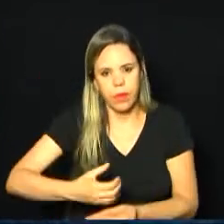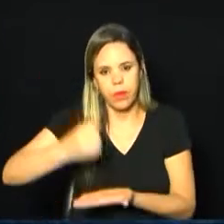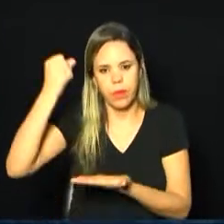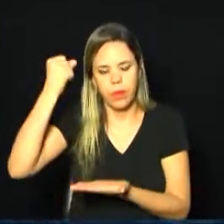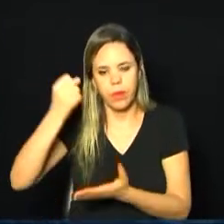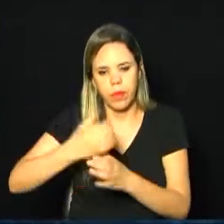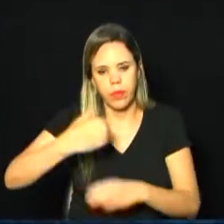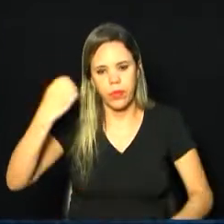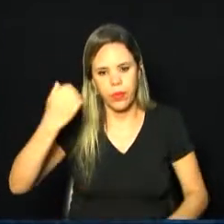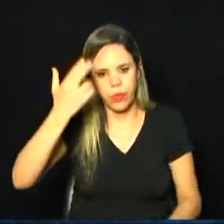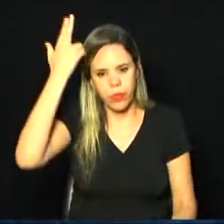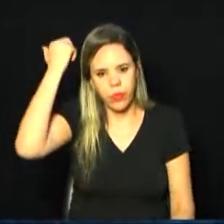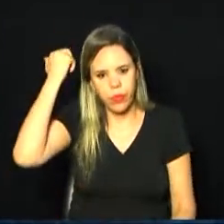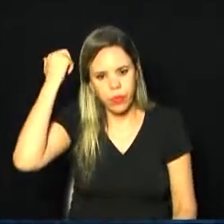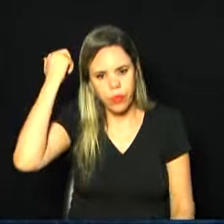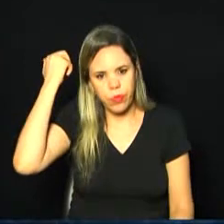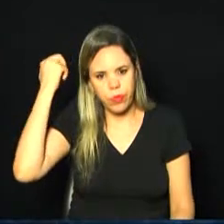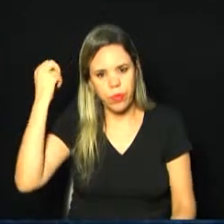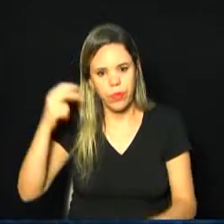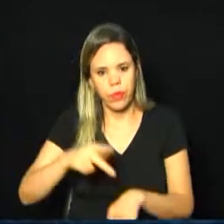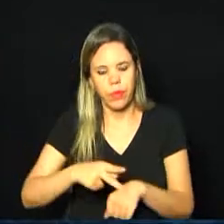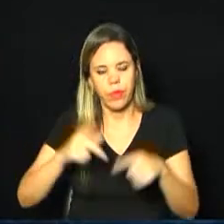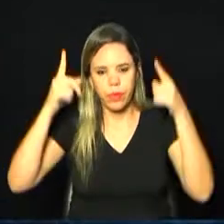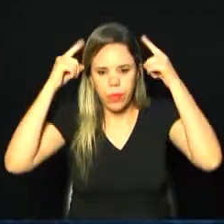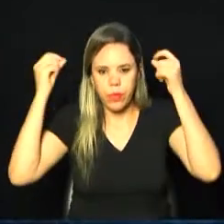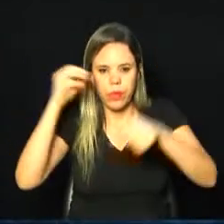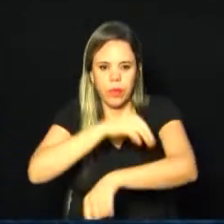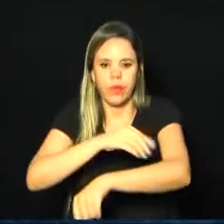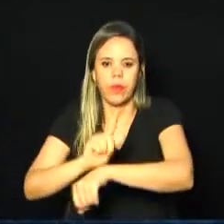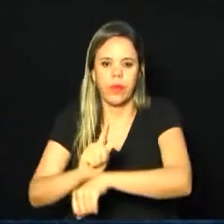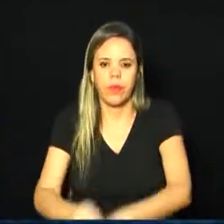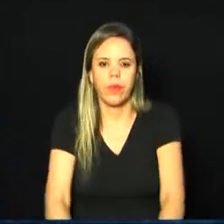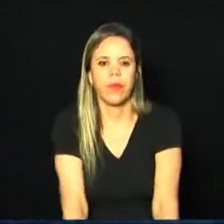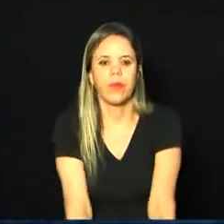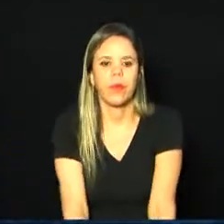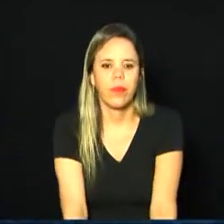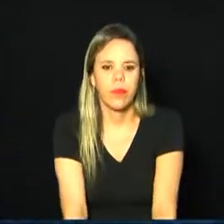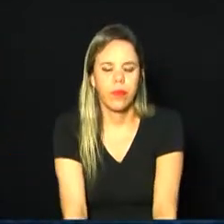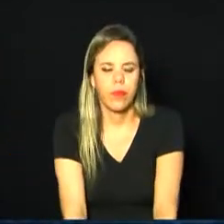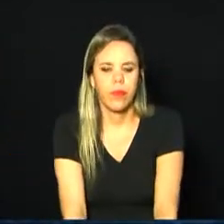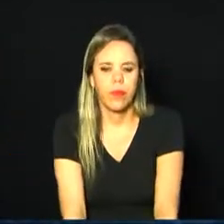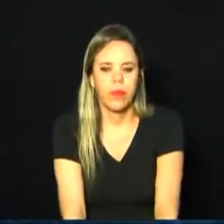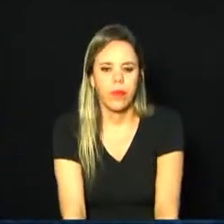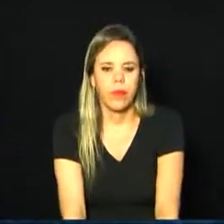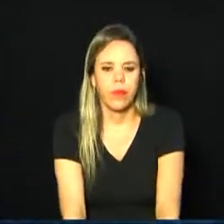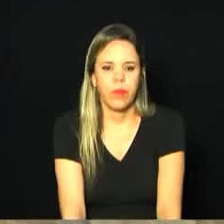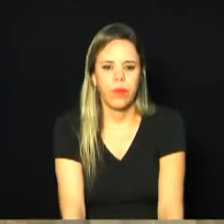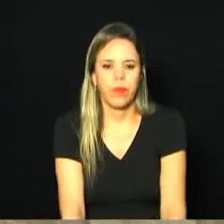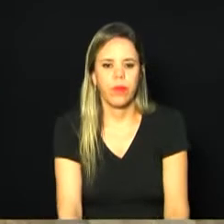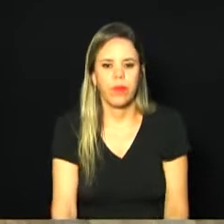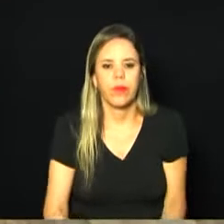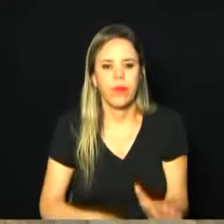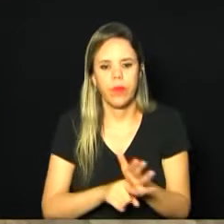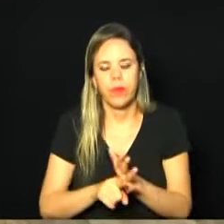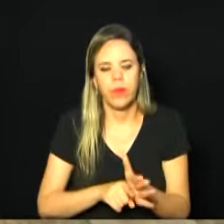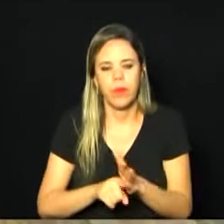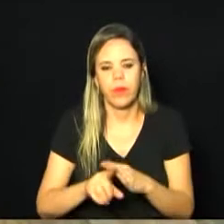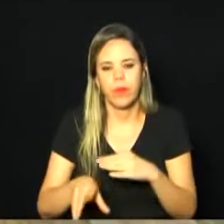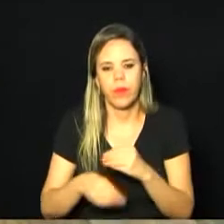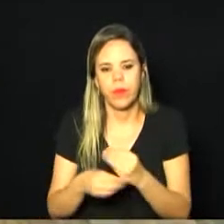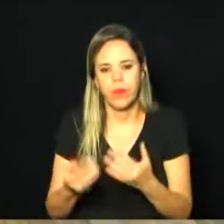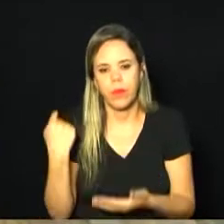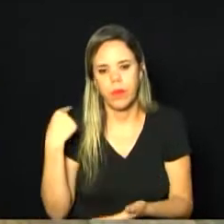Santo Antônio de Posse Engenheiro Coelho Pedreira Holambra e Morungaba Lembrando que de acordo com a última atualização